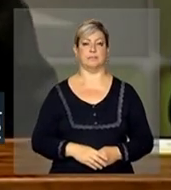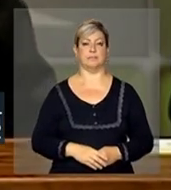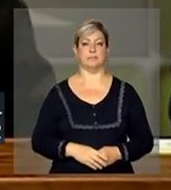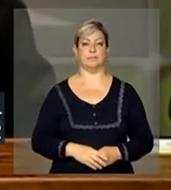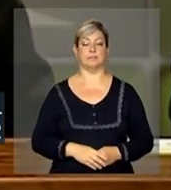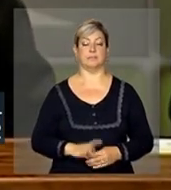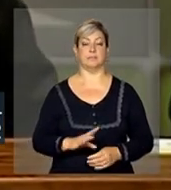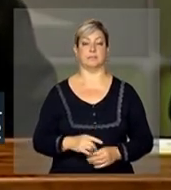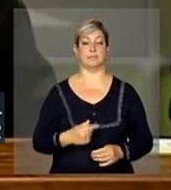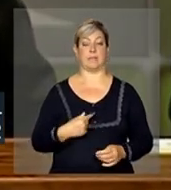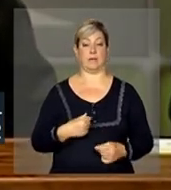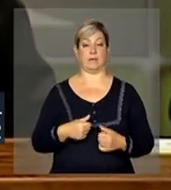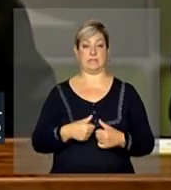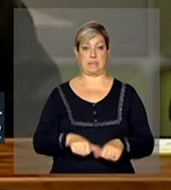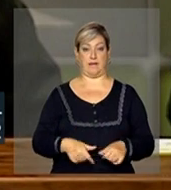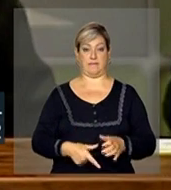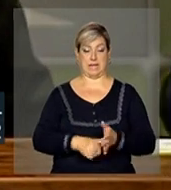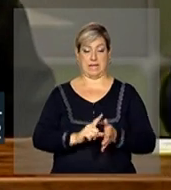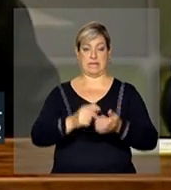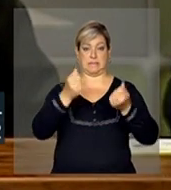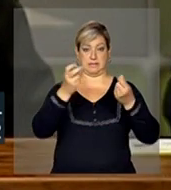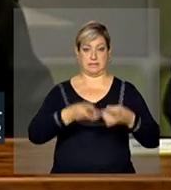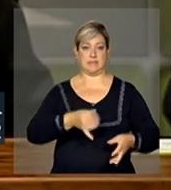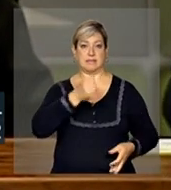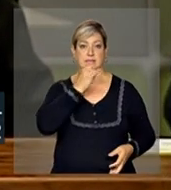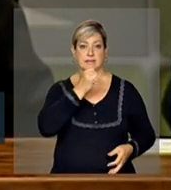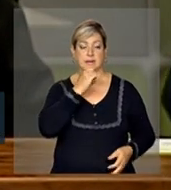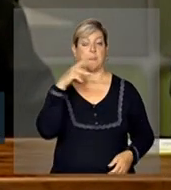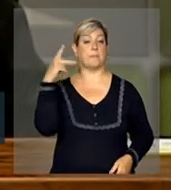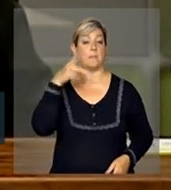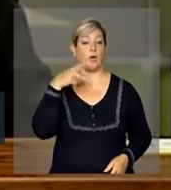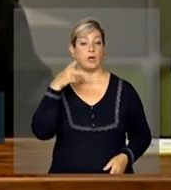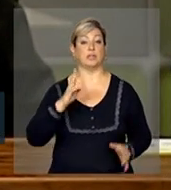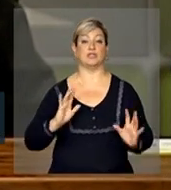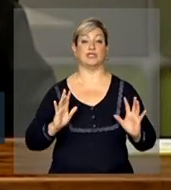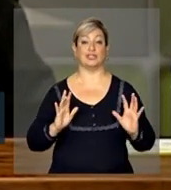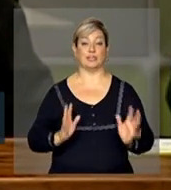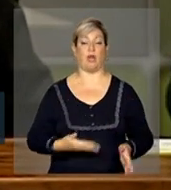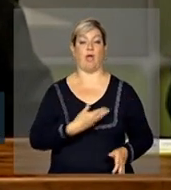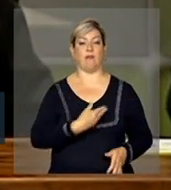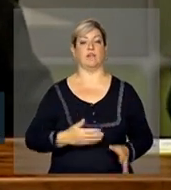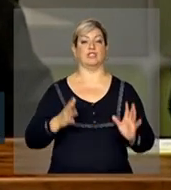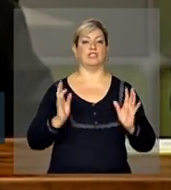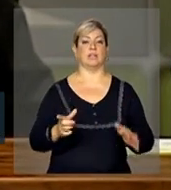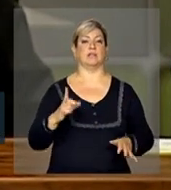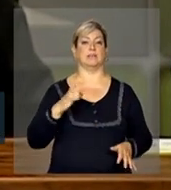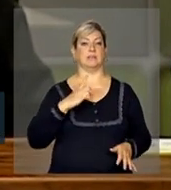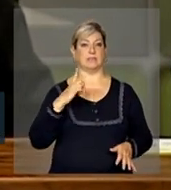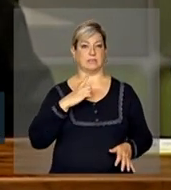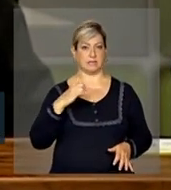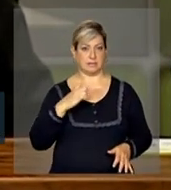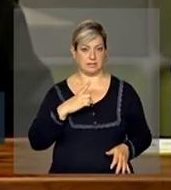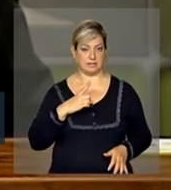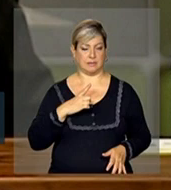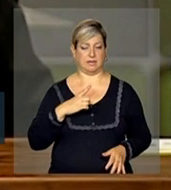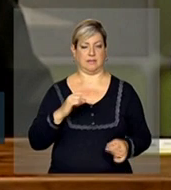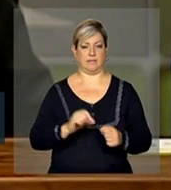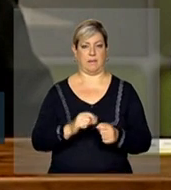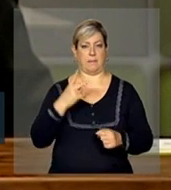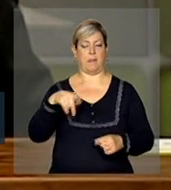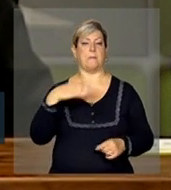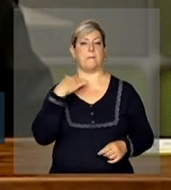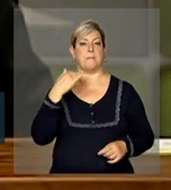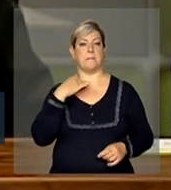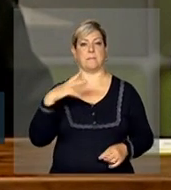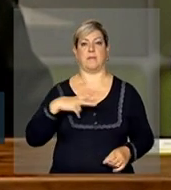Eu estava dando como exemplo das políticas já que o governo já tinha realizado para os bancos privados. Um deles